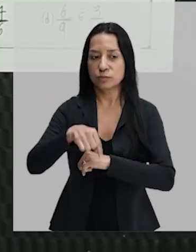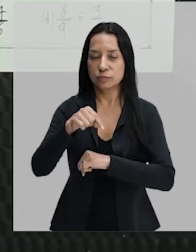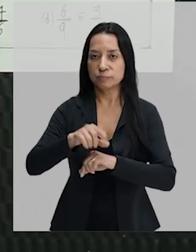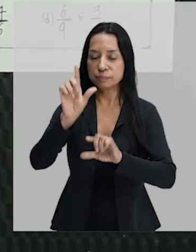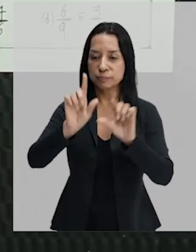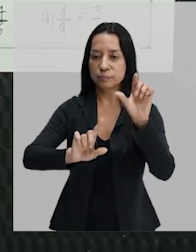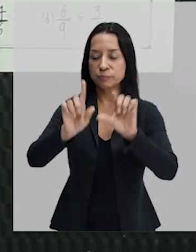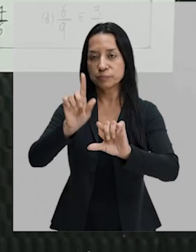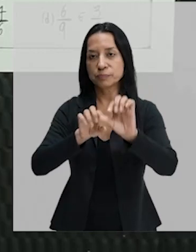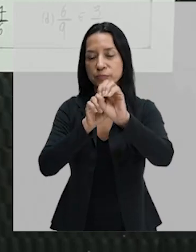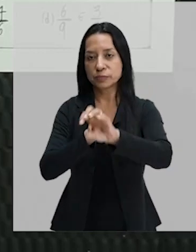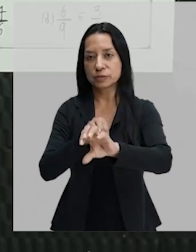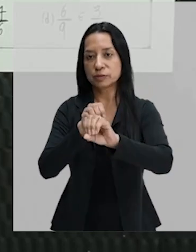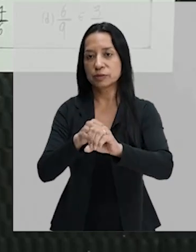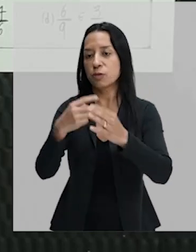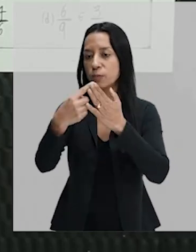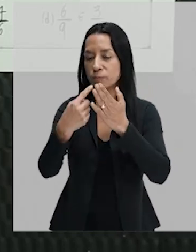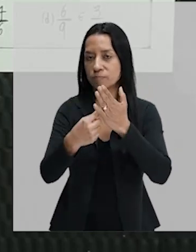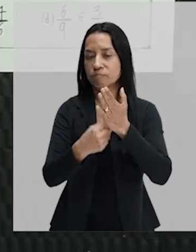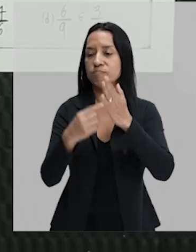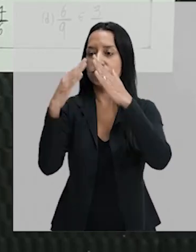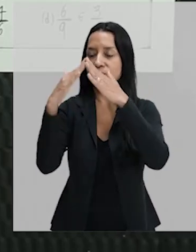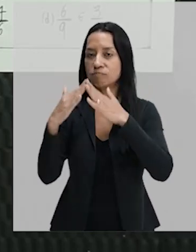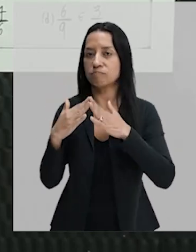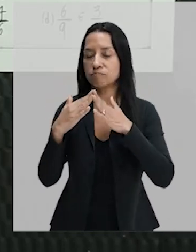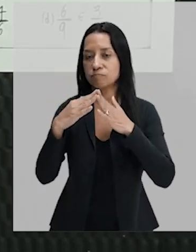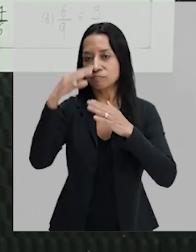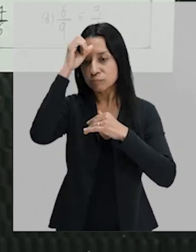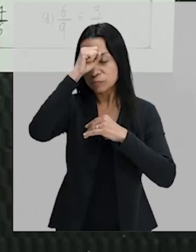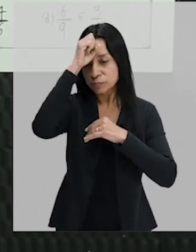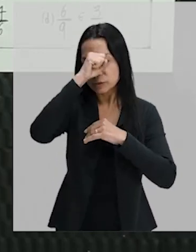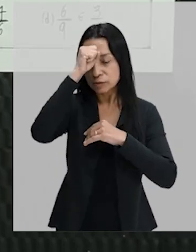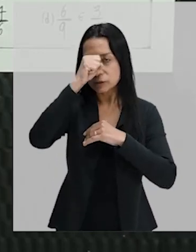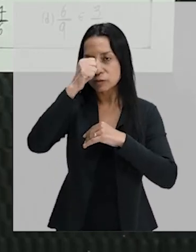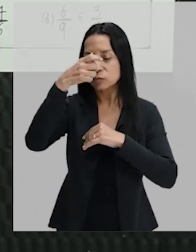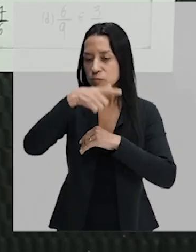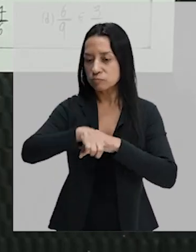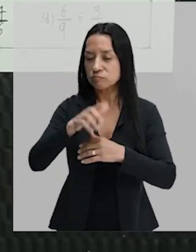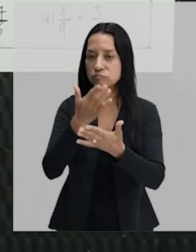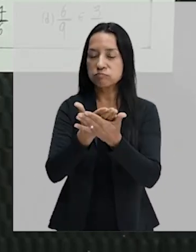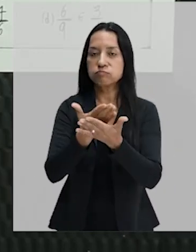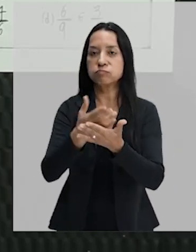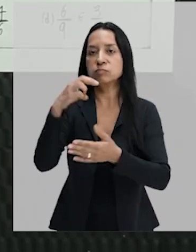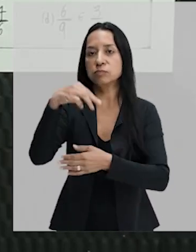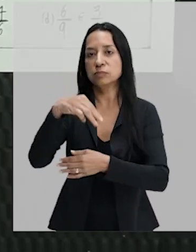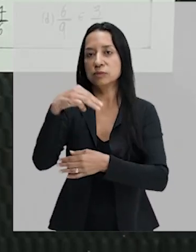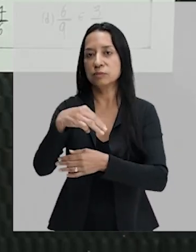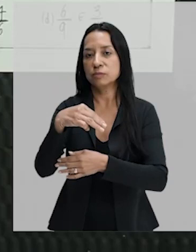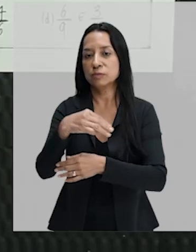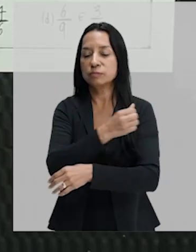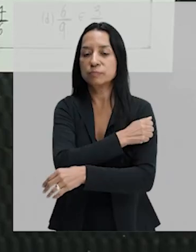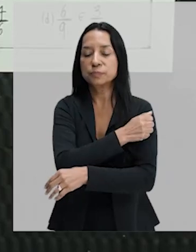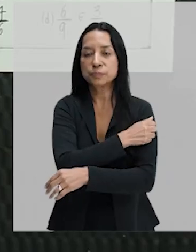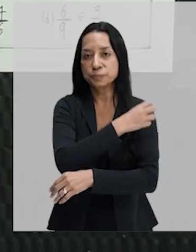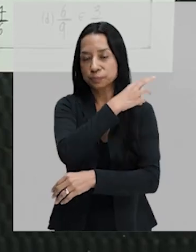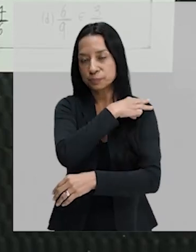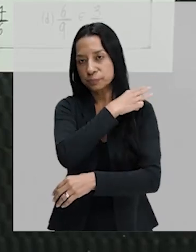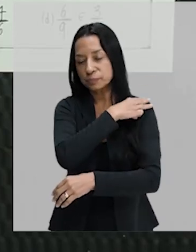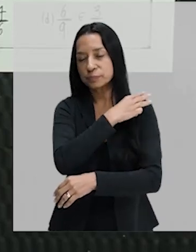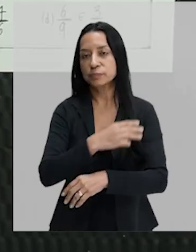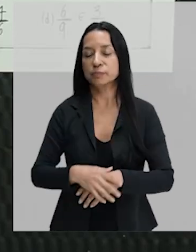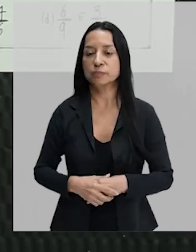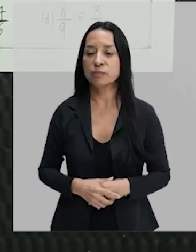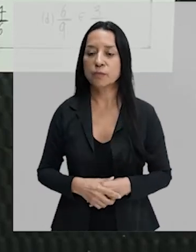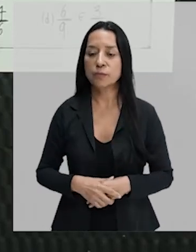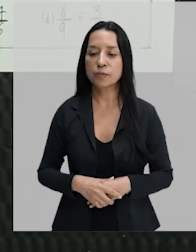TV Educação, no programa Hashtag Fica em Casa Aprendendo, para mais uma aula de matemática hoje para os nossos alunos da terceira série do